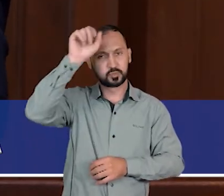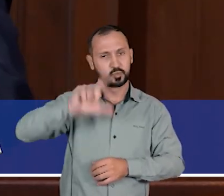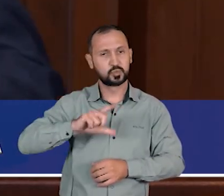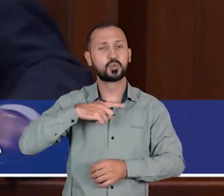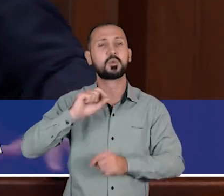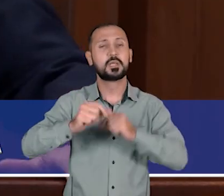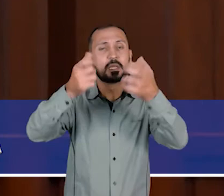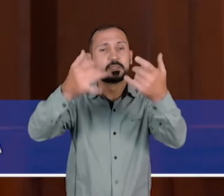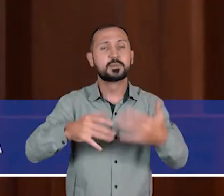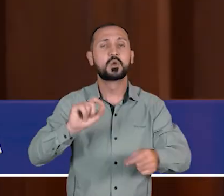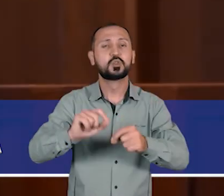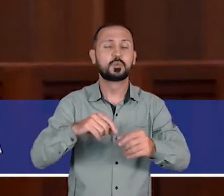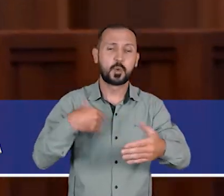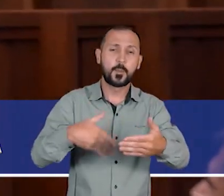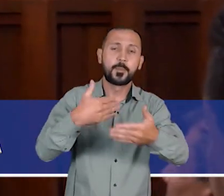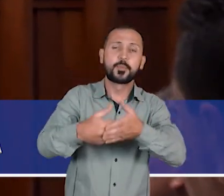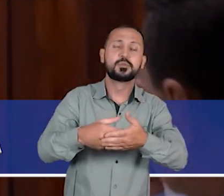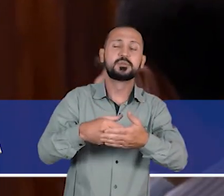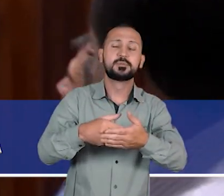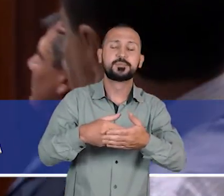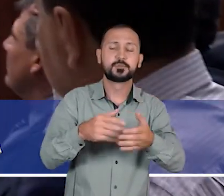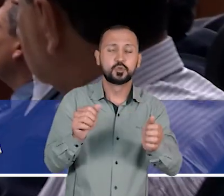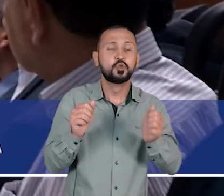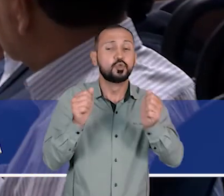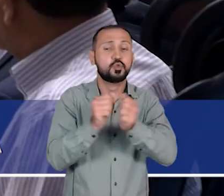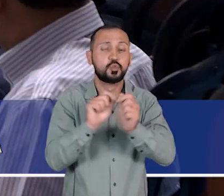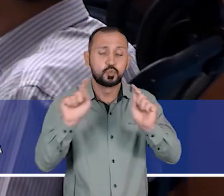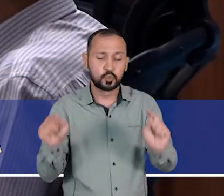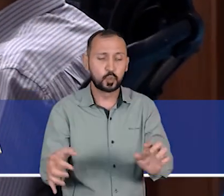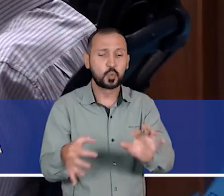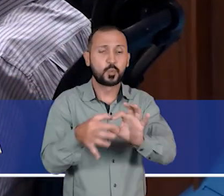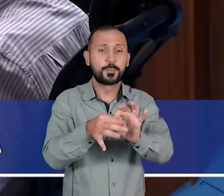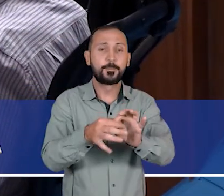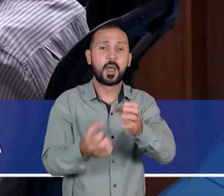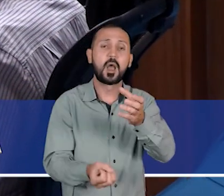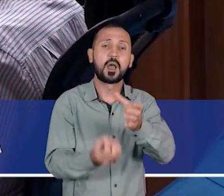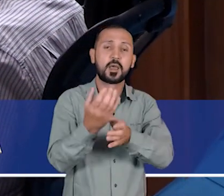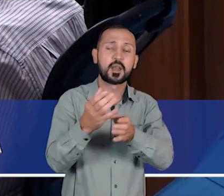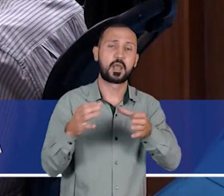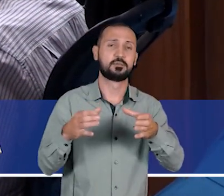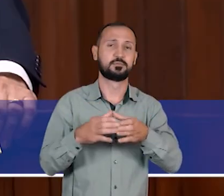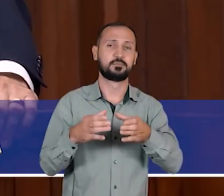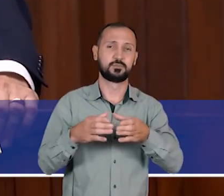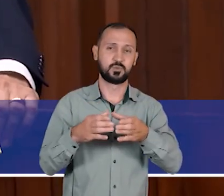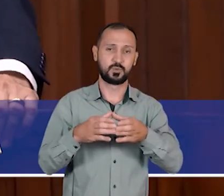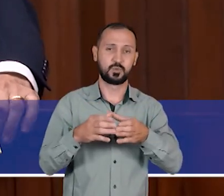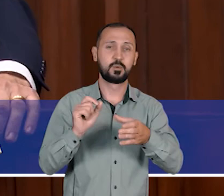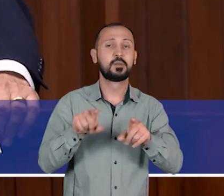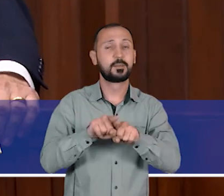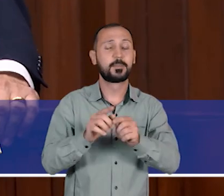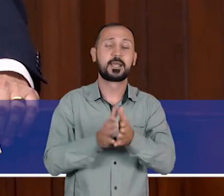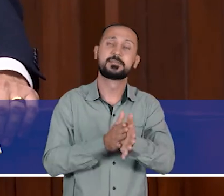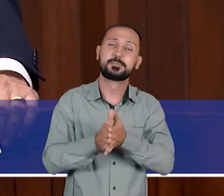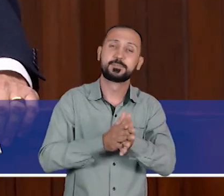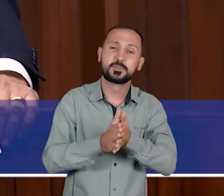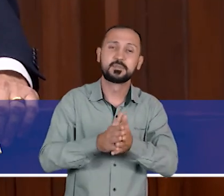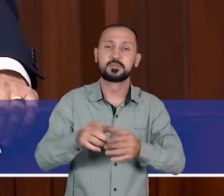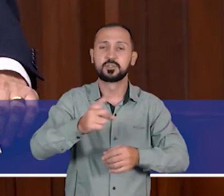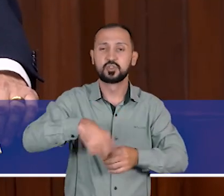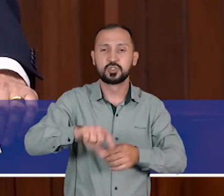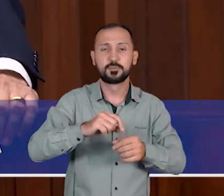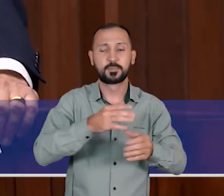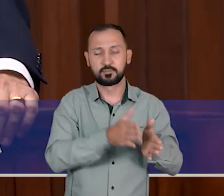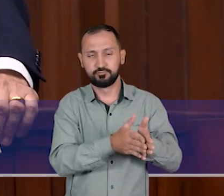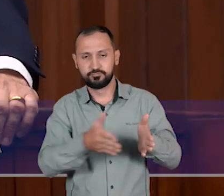Mato Grosso do Sul. Ele falou sobre o processo de articulação junto ao setor para a criação do órgão, além das expectativas de trabalho